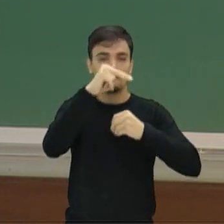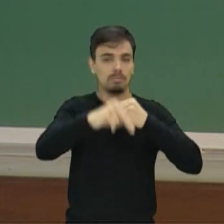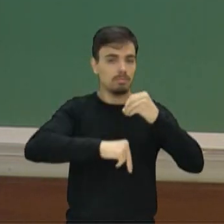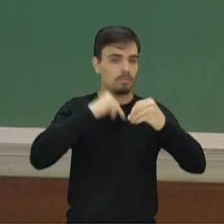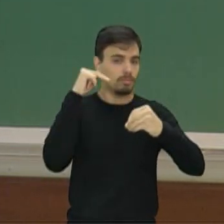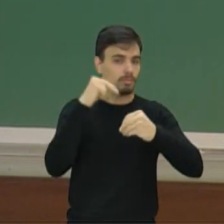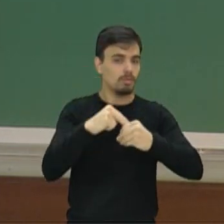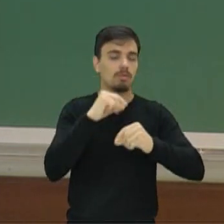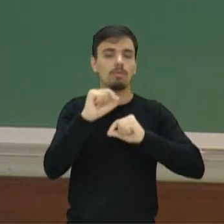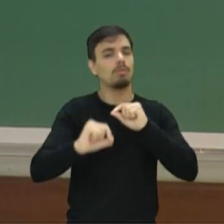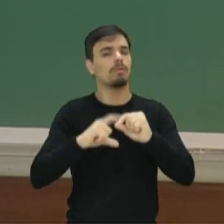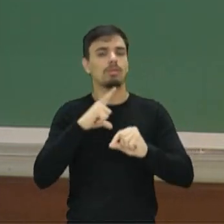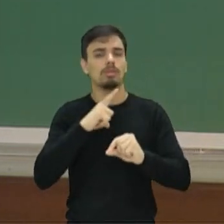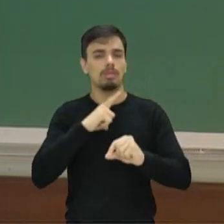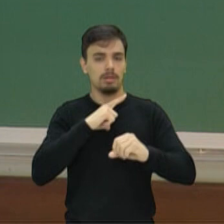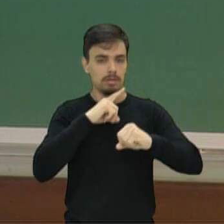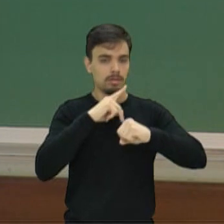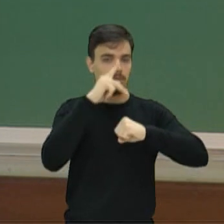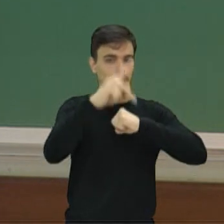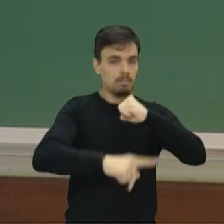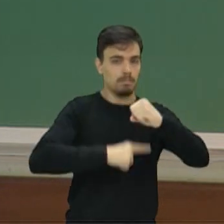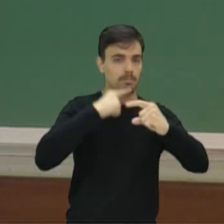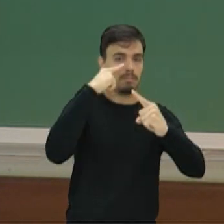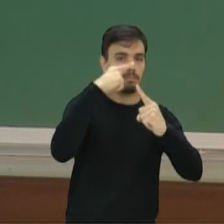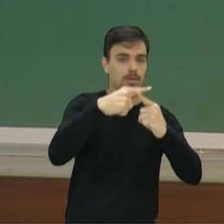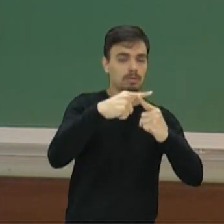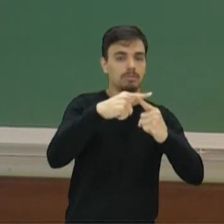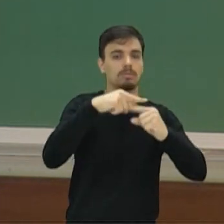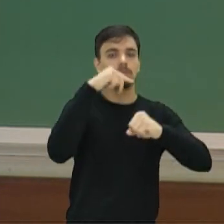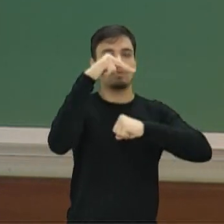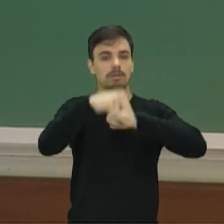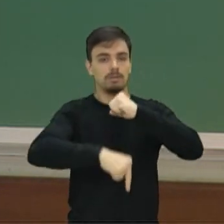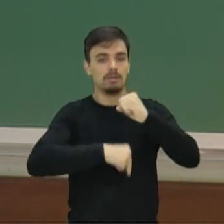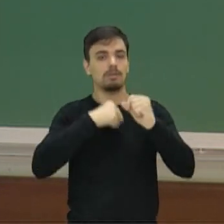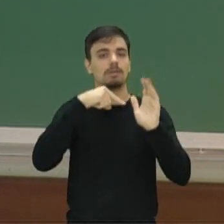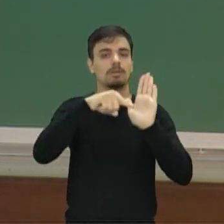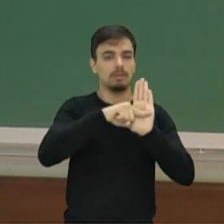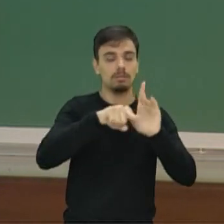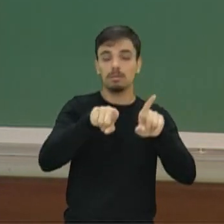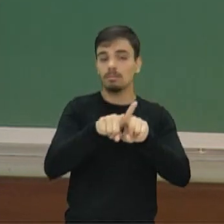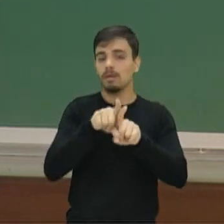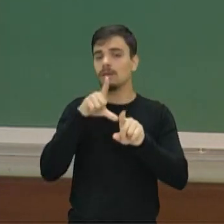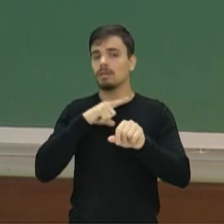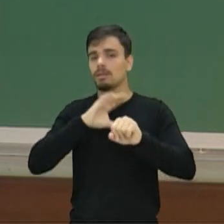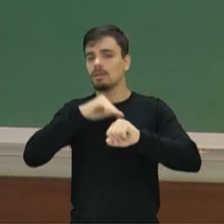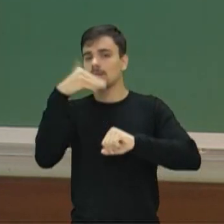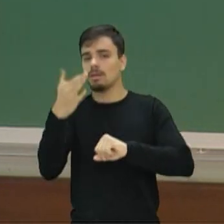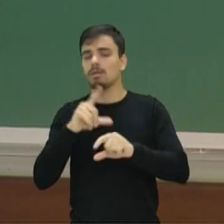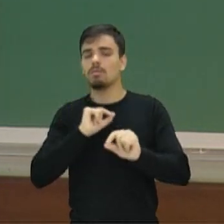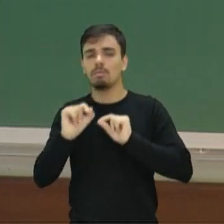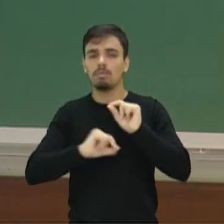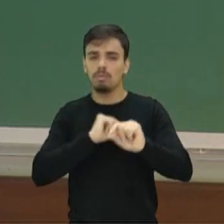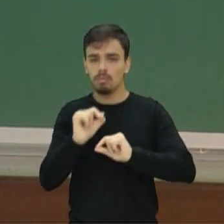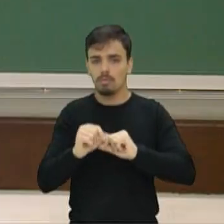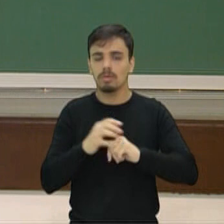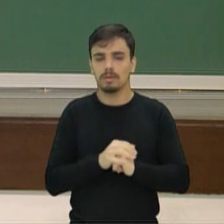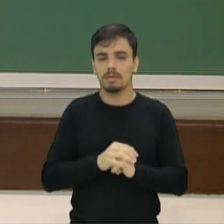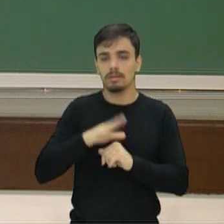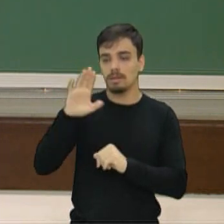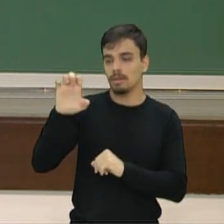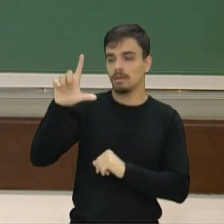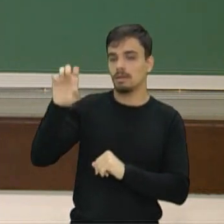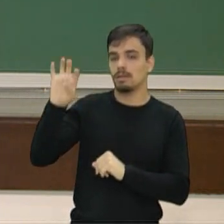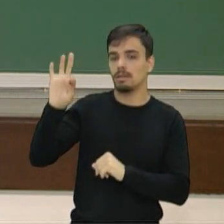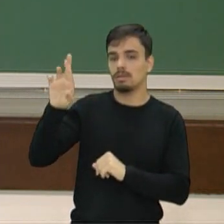que no núcleo estão os prótons e os nêutrons, e numa região externa nós temos a região chamada